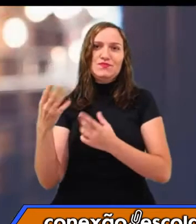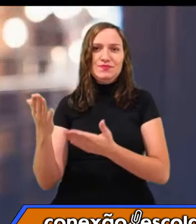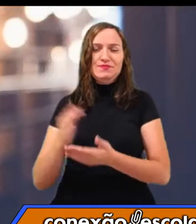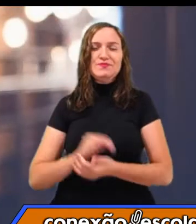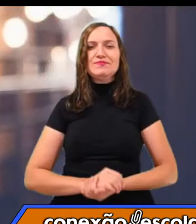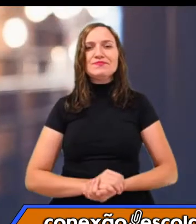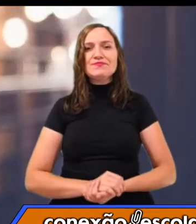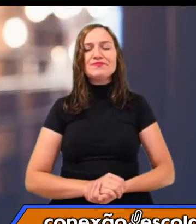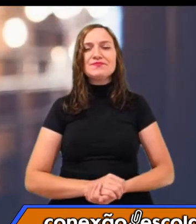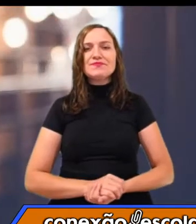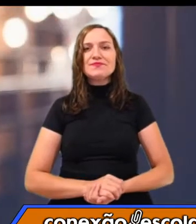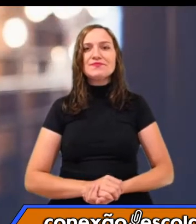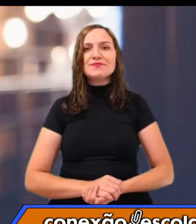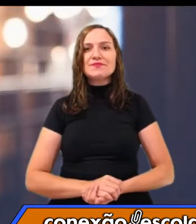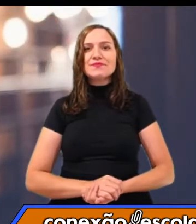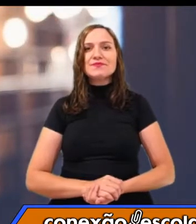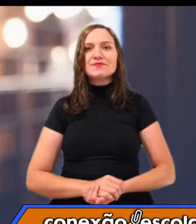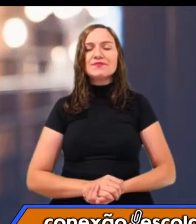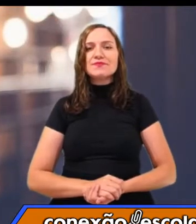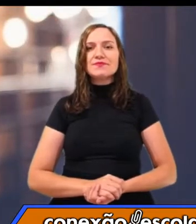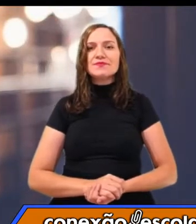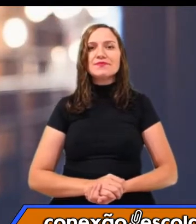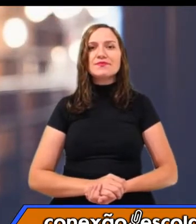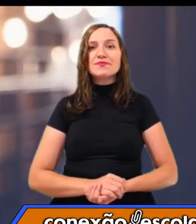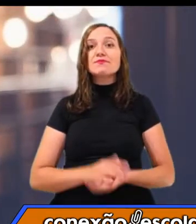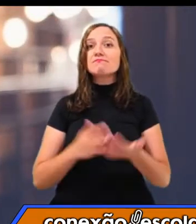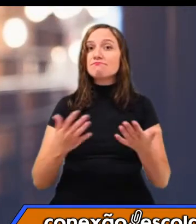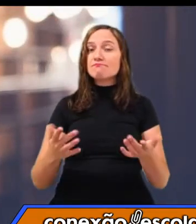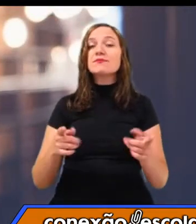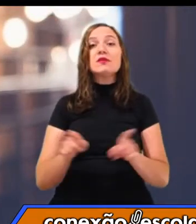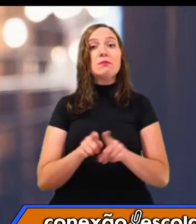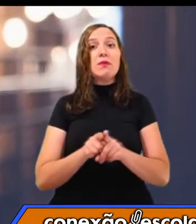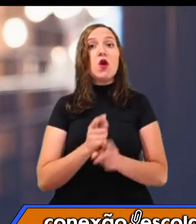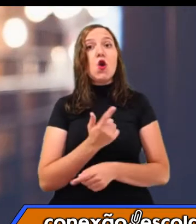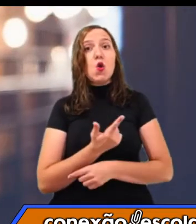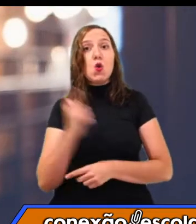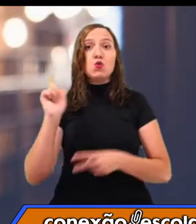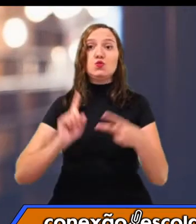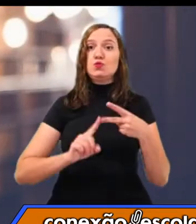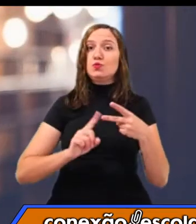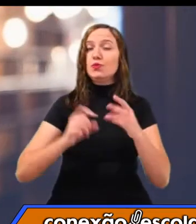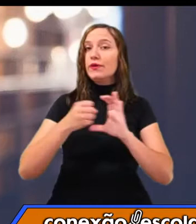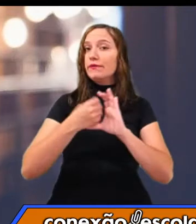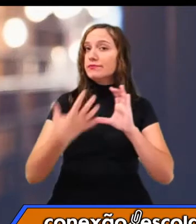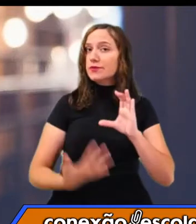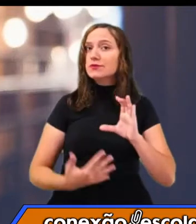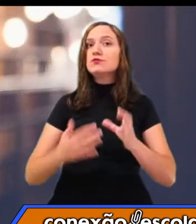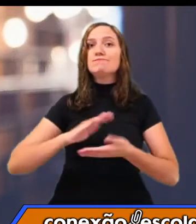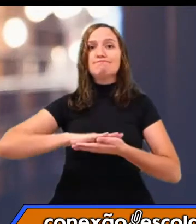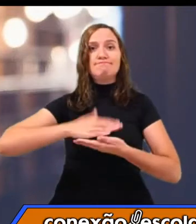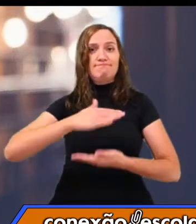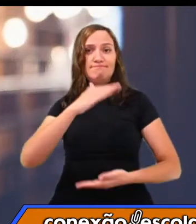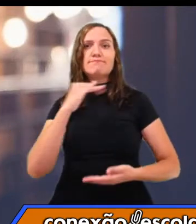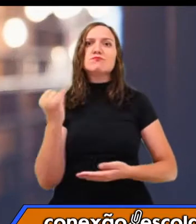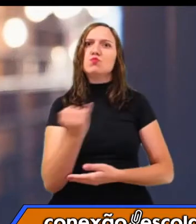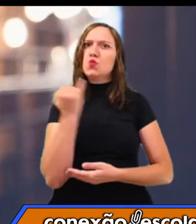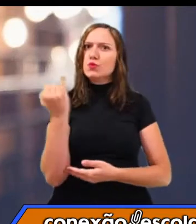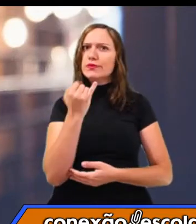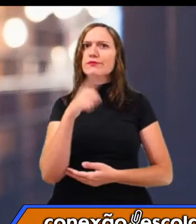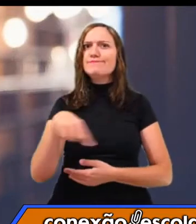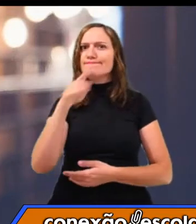imagem. Então, uma outra característica desse movimento renascentista, que é